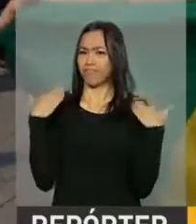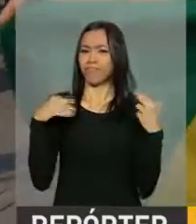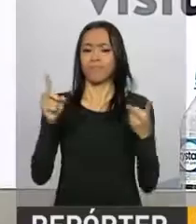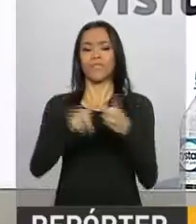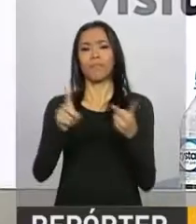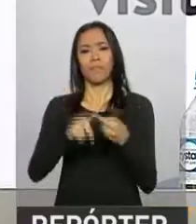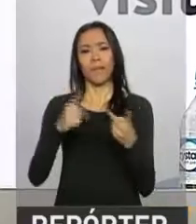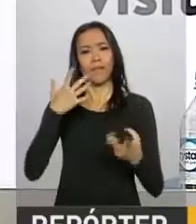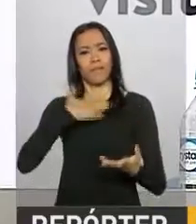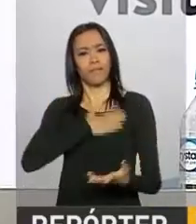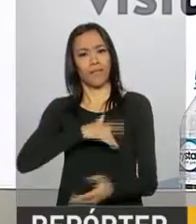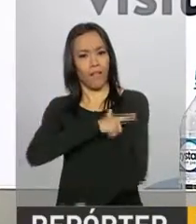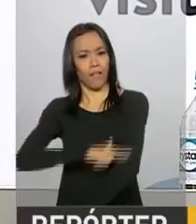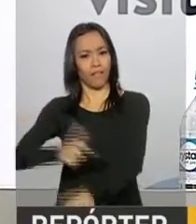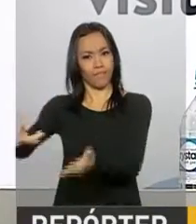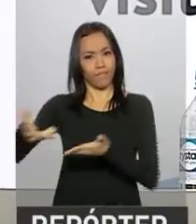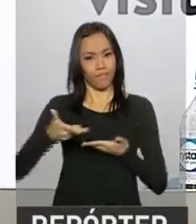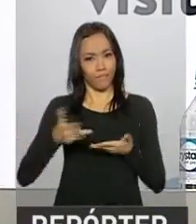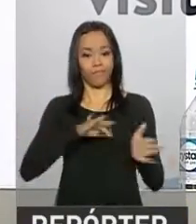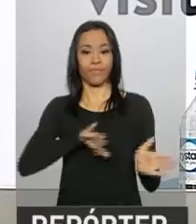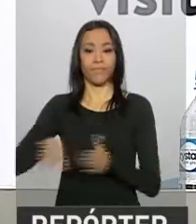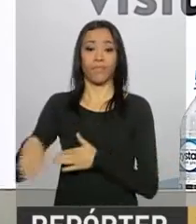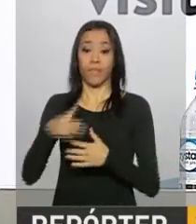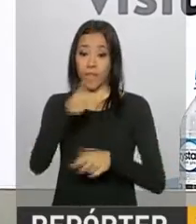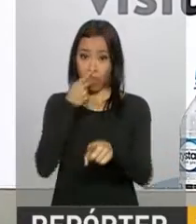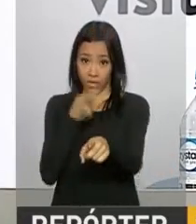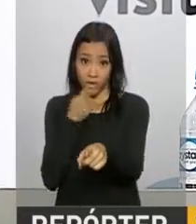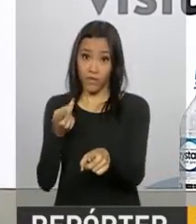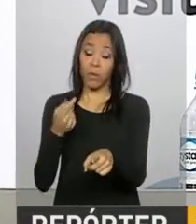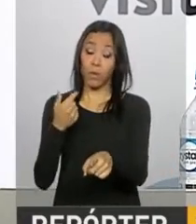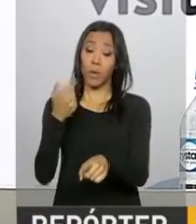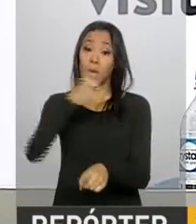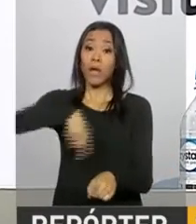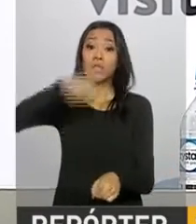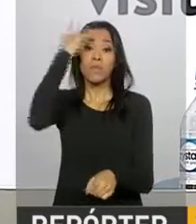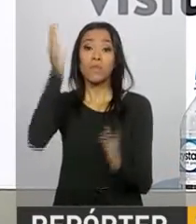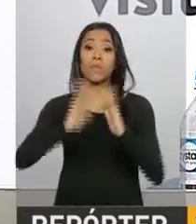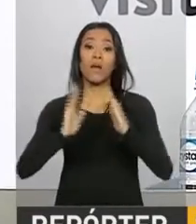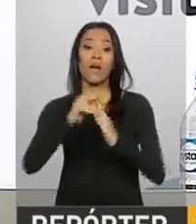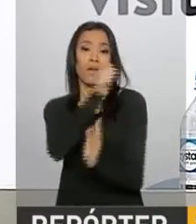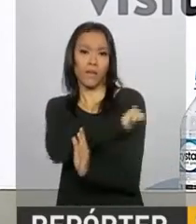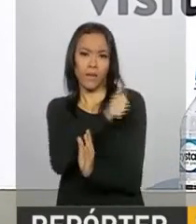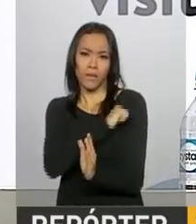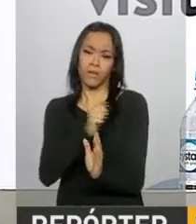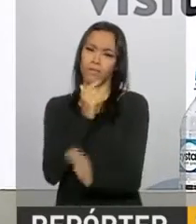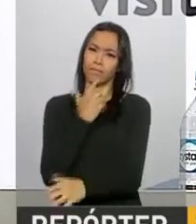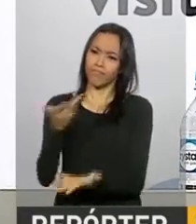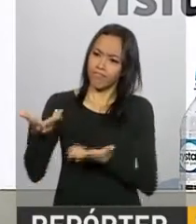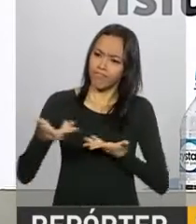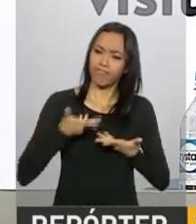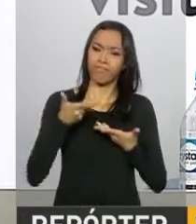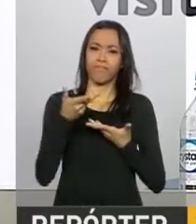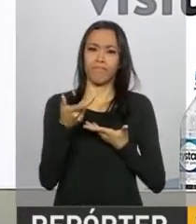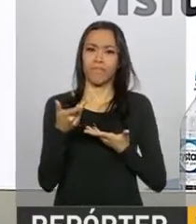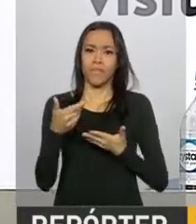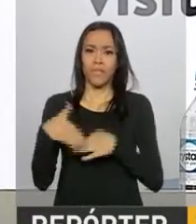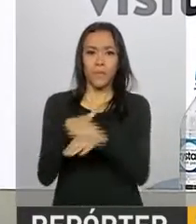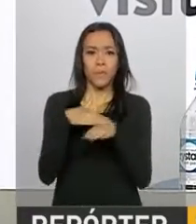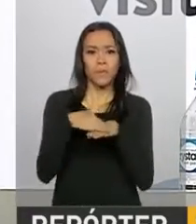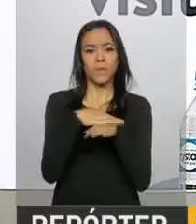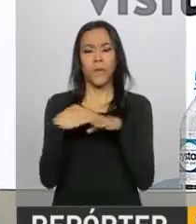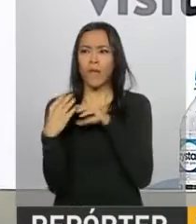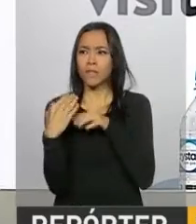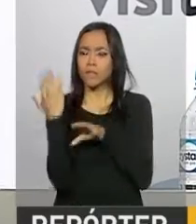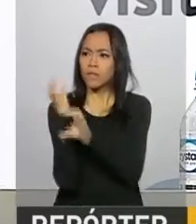carioca o povo muito acessível muito aberto e muito disponível o que cria o paradoxo de mesmo tendo uma dificuldade do idioma